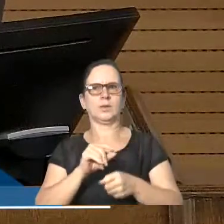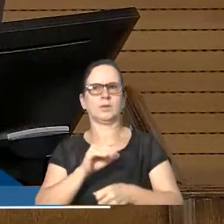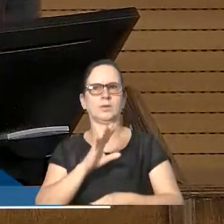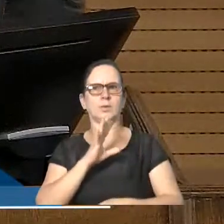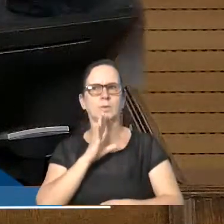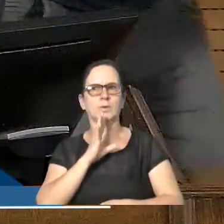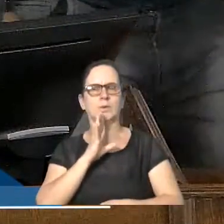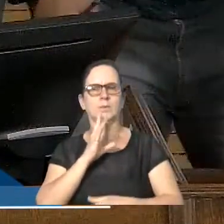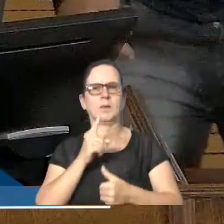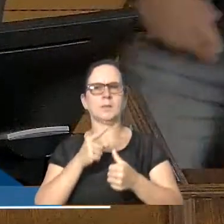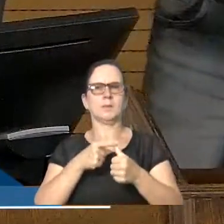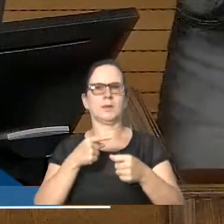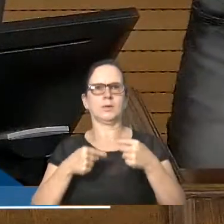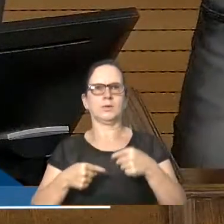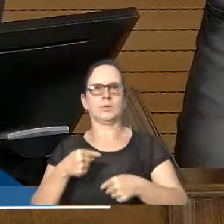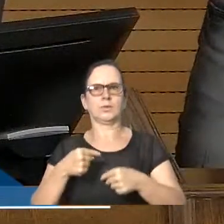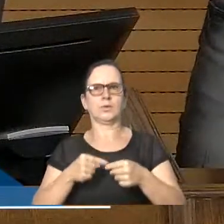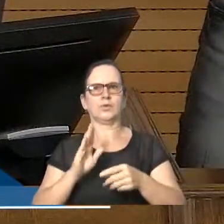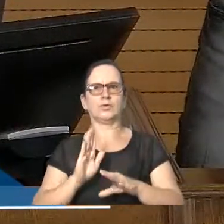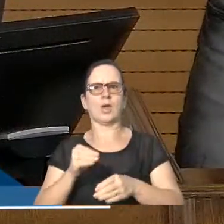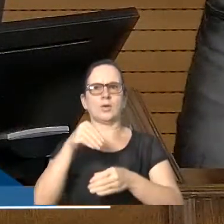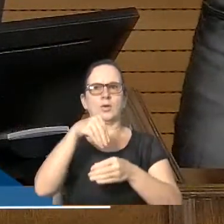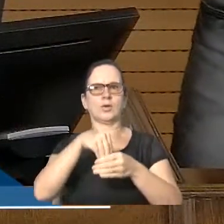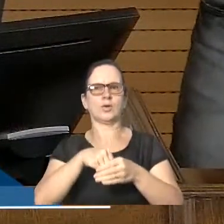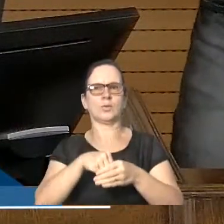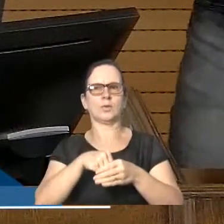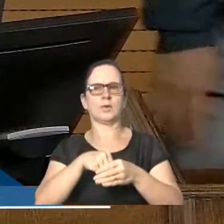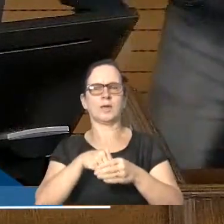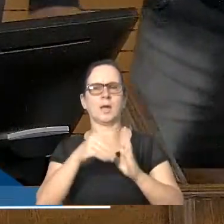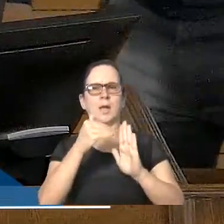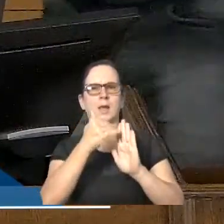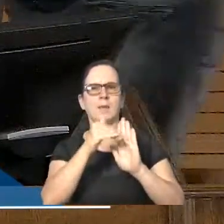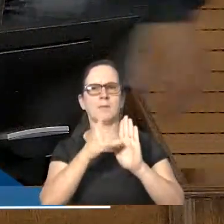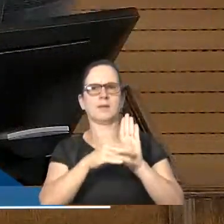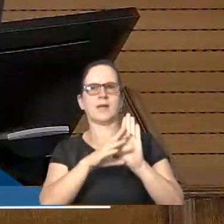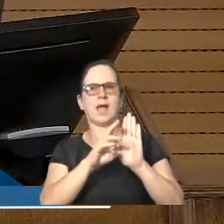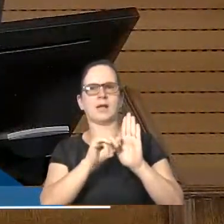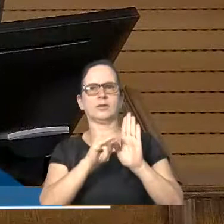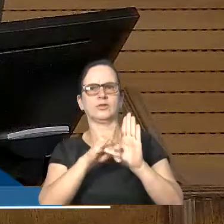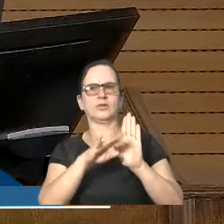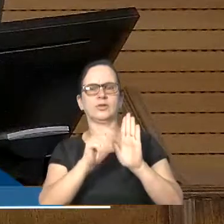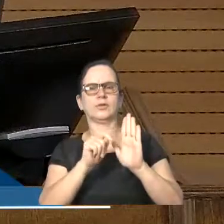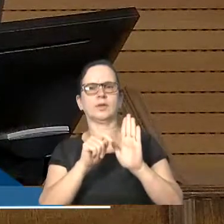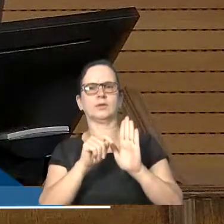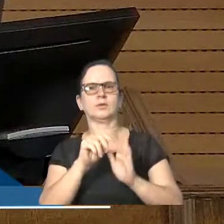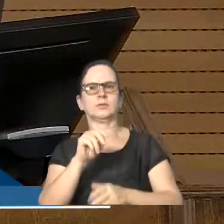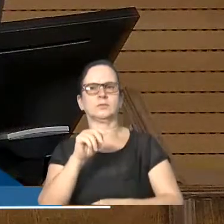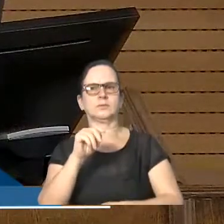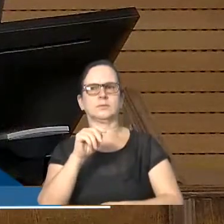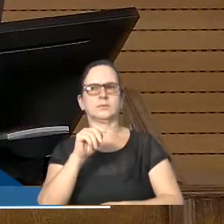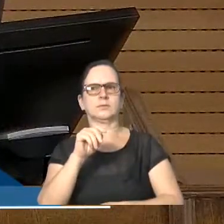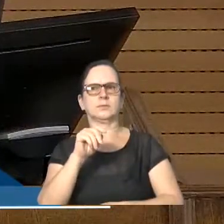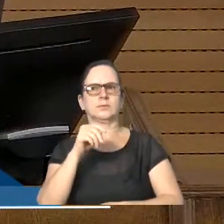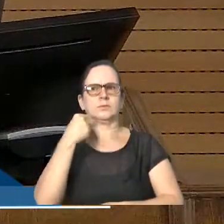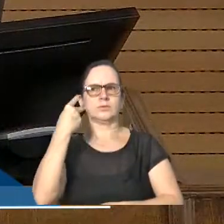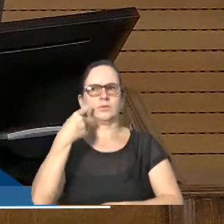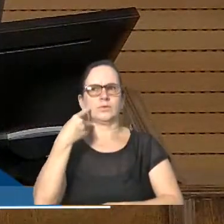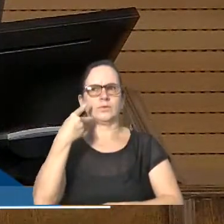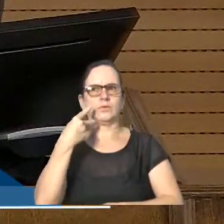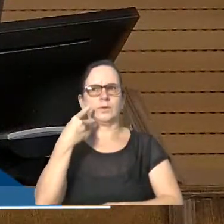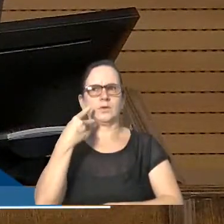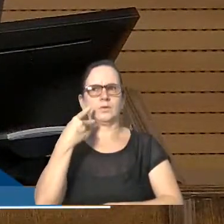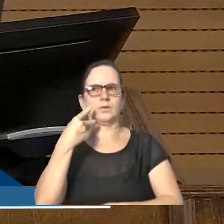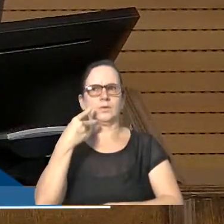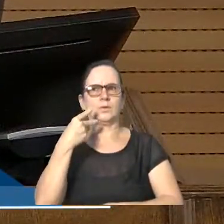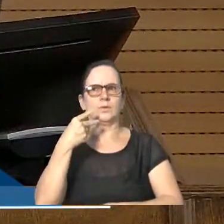para apreciação e primeira discussão, já incorporada à mensagem aditiva. Questão de ordem, senhor presidente. Questão de ordem